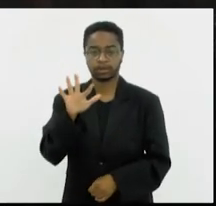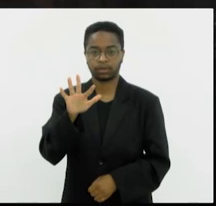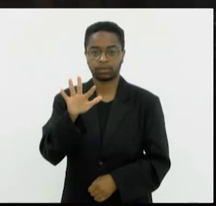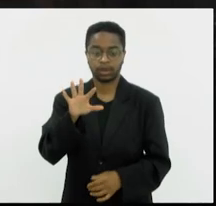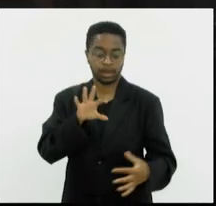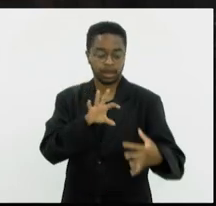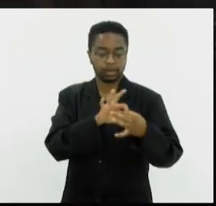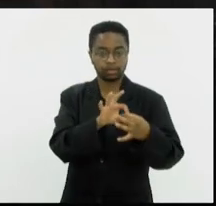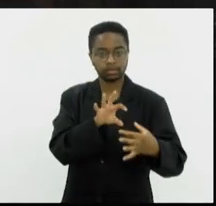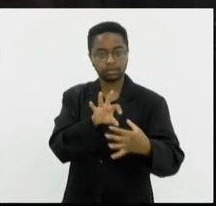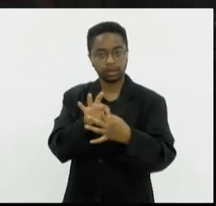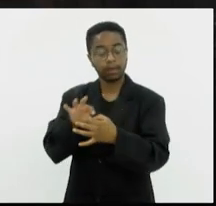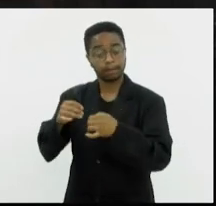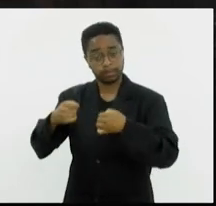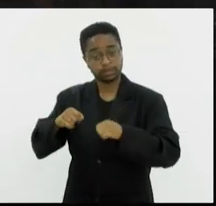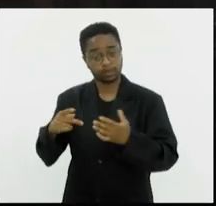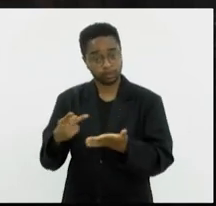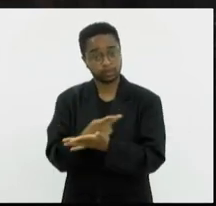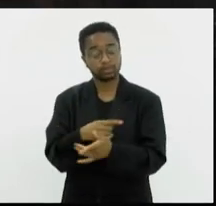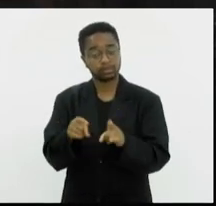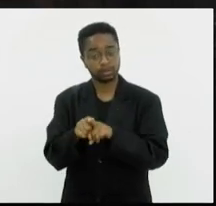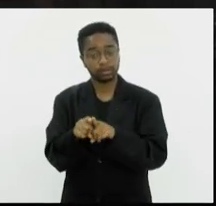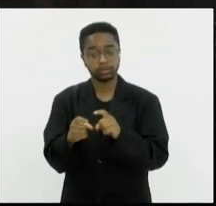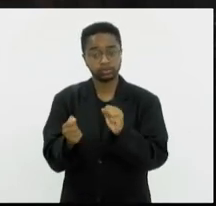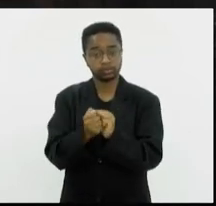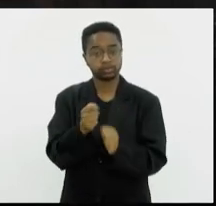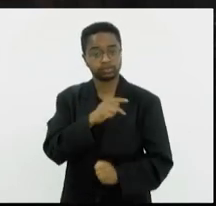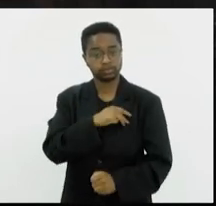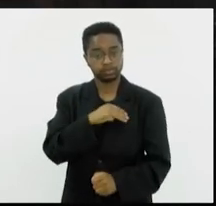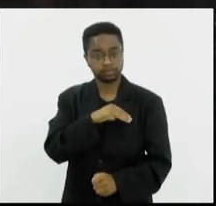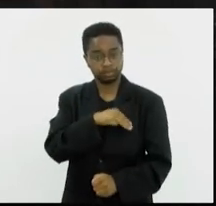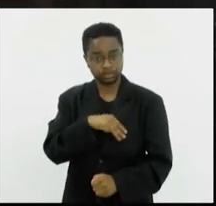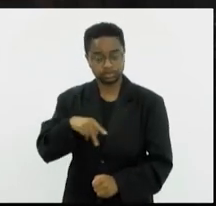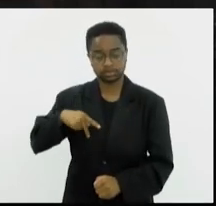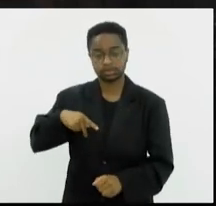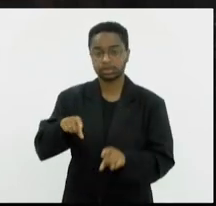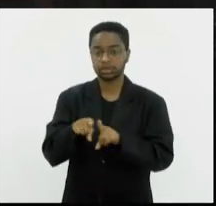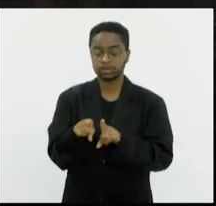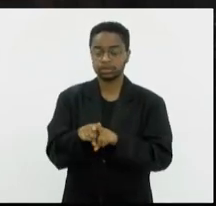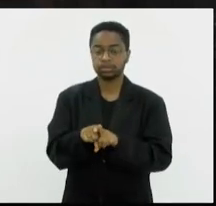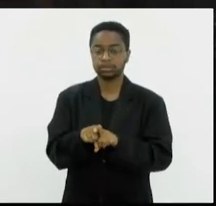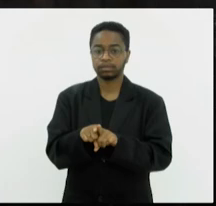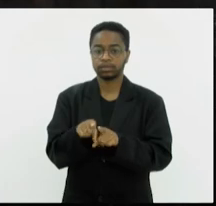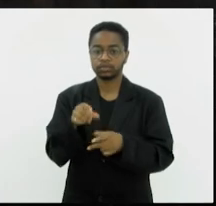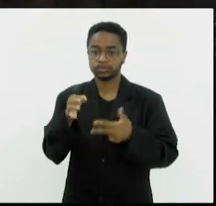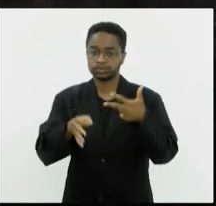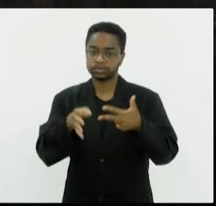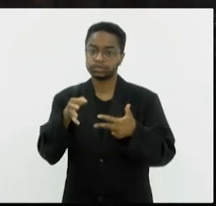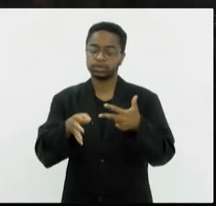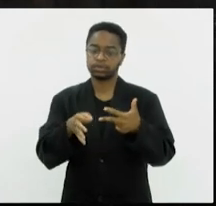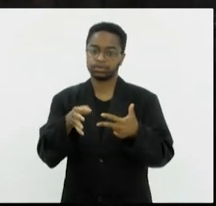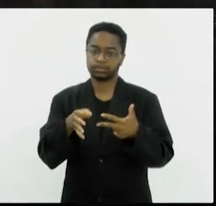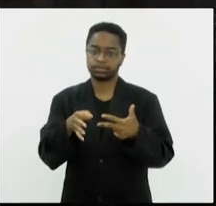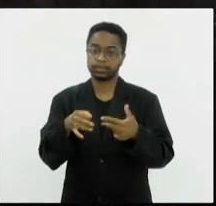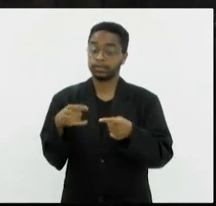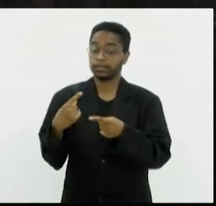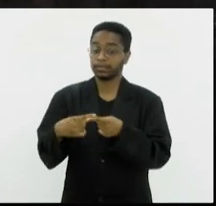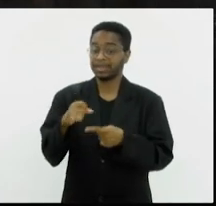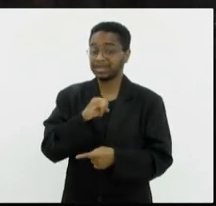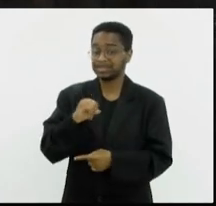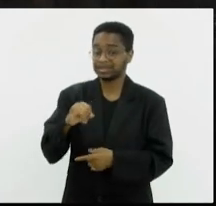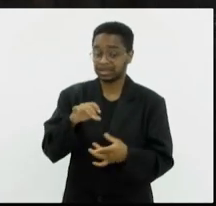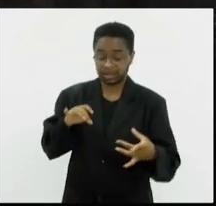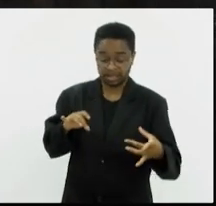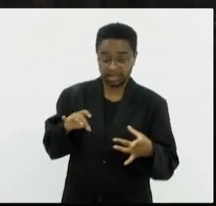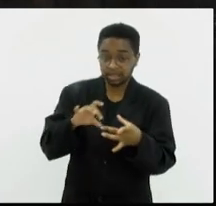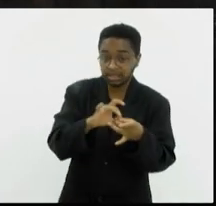integração também tem que ocorrer com o ministério público e o e o judiciário essa integração tem que